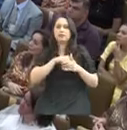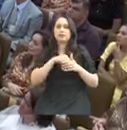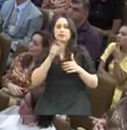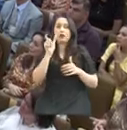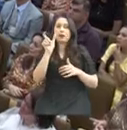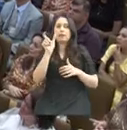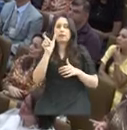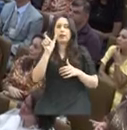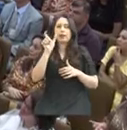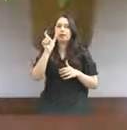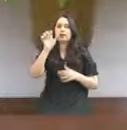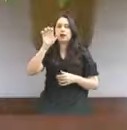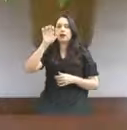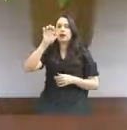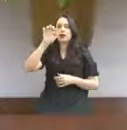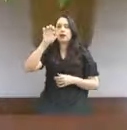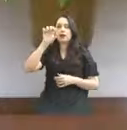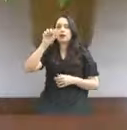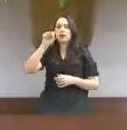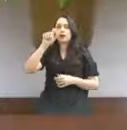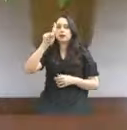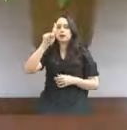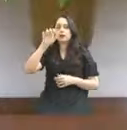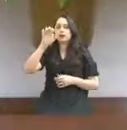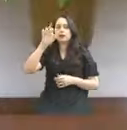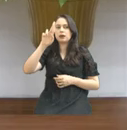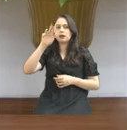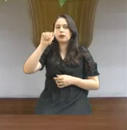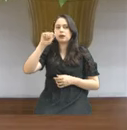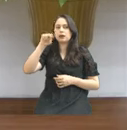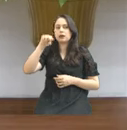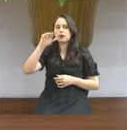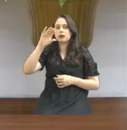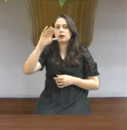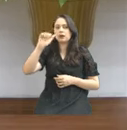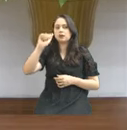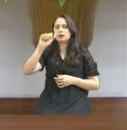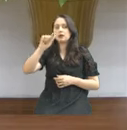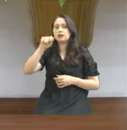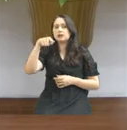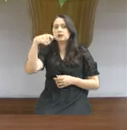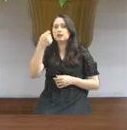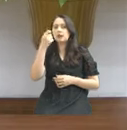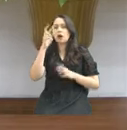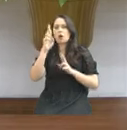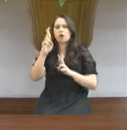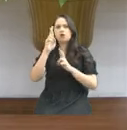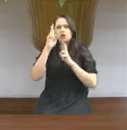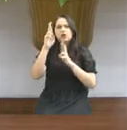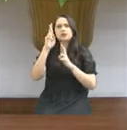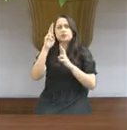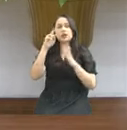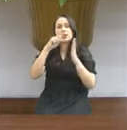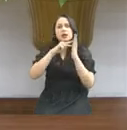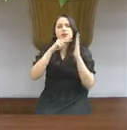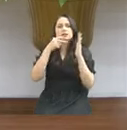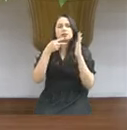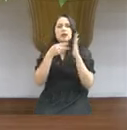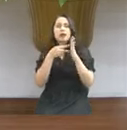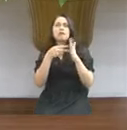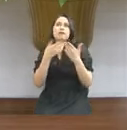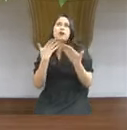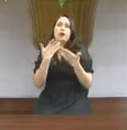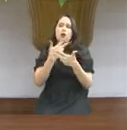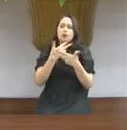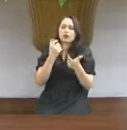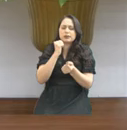palavra... esperança, eupis no grego, fala de expectativa. Esperança fala de algo que